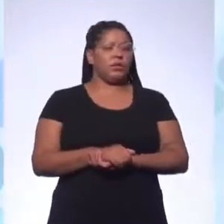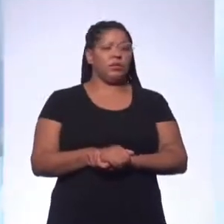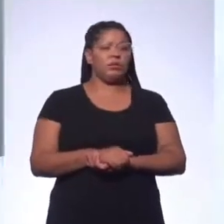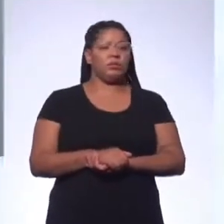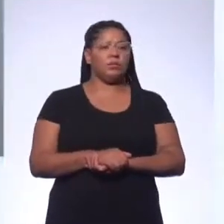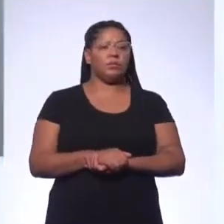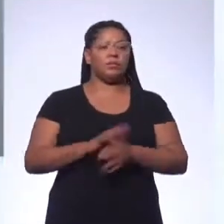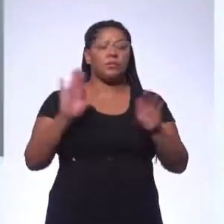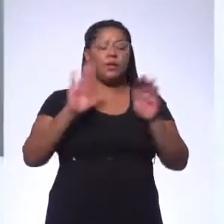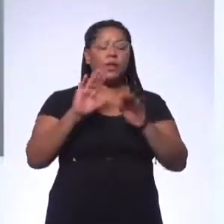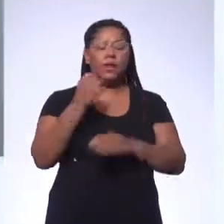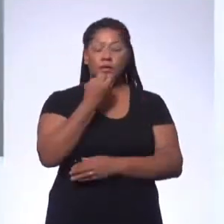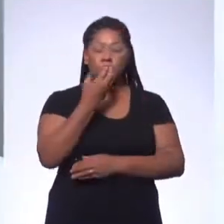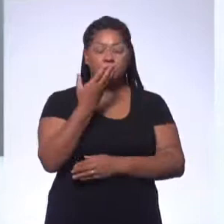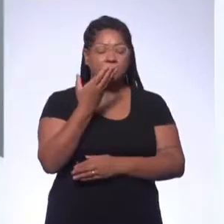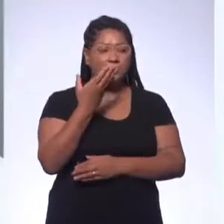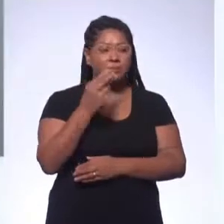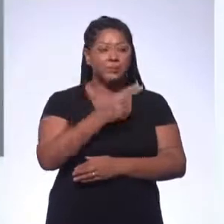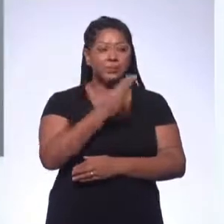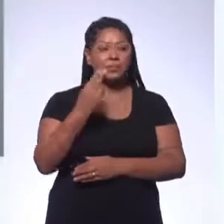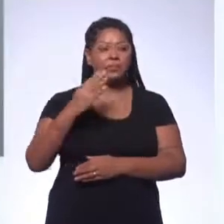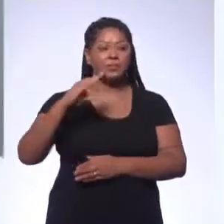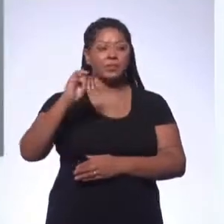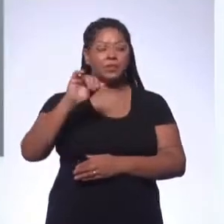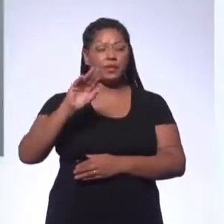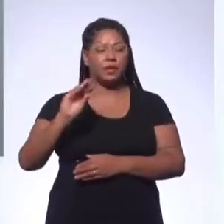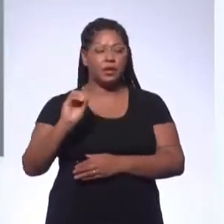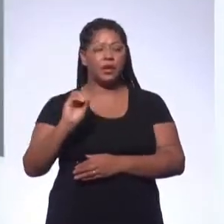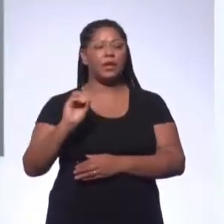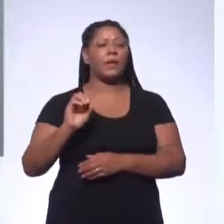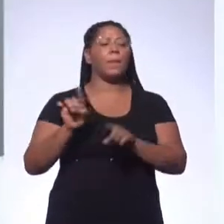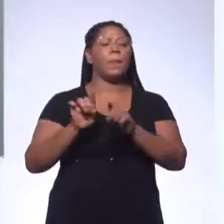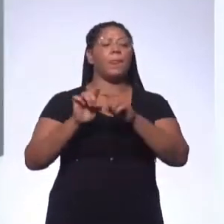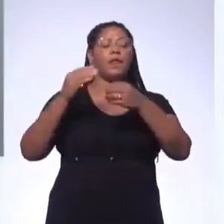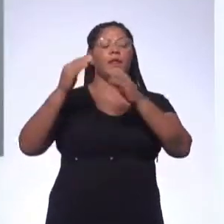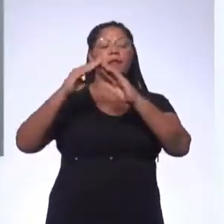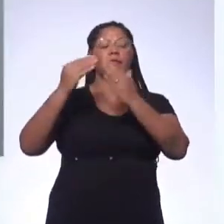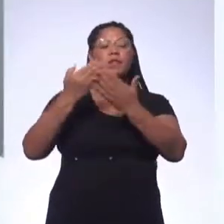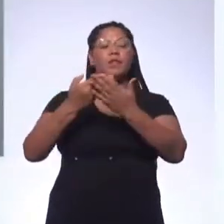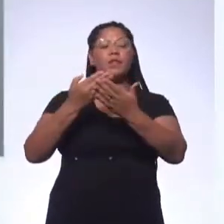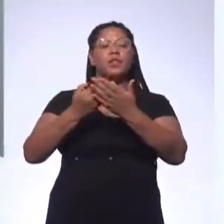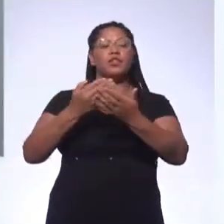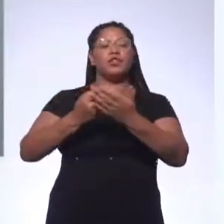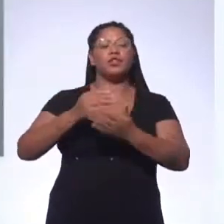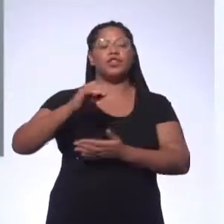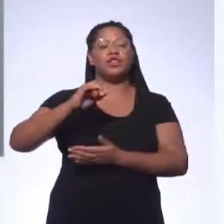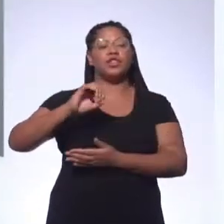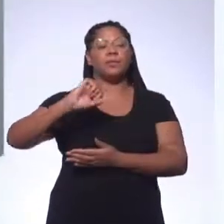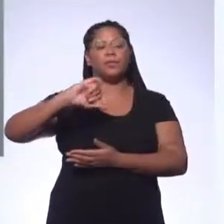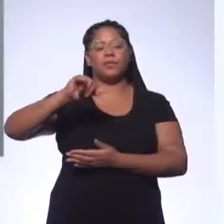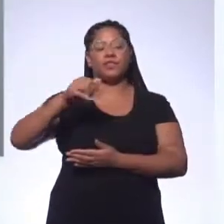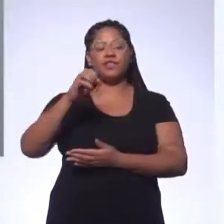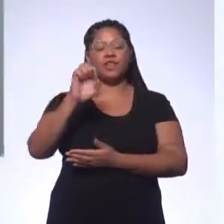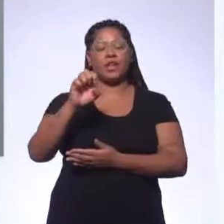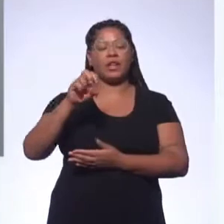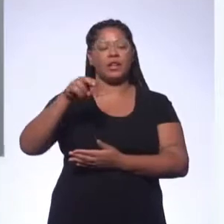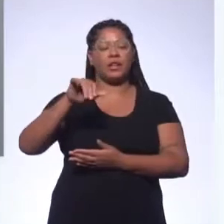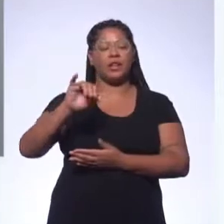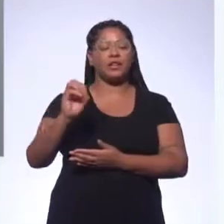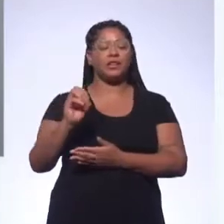E aí, pessoal, tudo bem com vocês? Eu sou o Caio, sou da escola João Antônio de Lima Genésio e eu venho falar hoje com vocês sobre o golpe militar